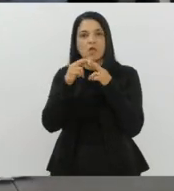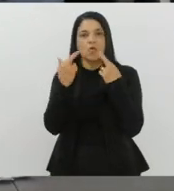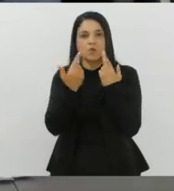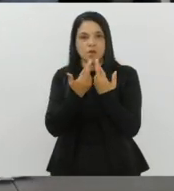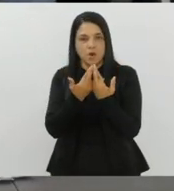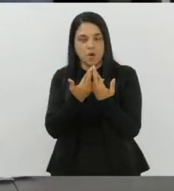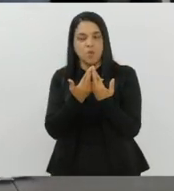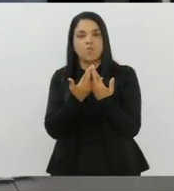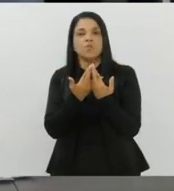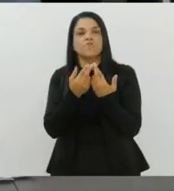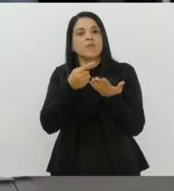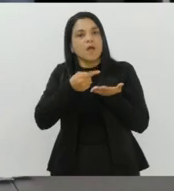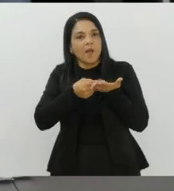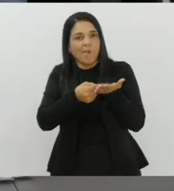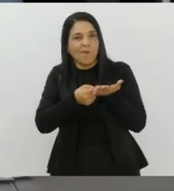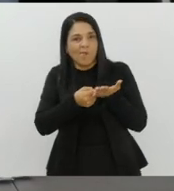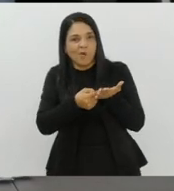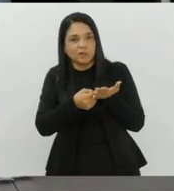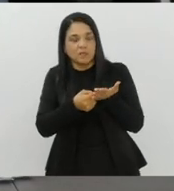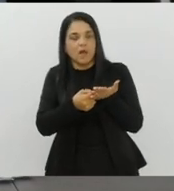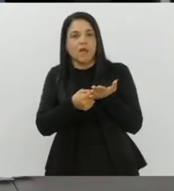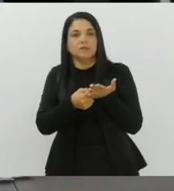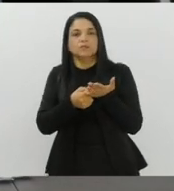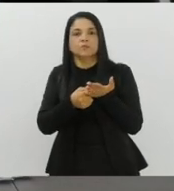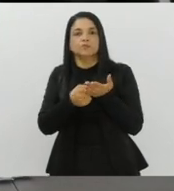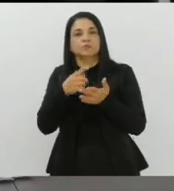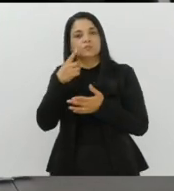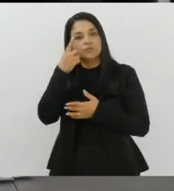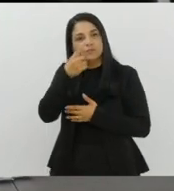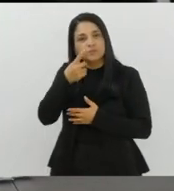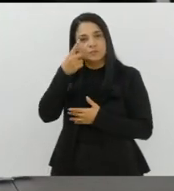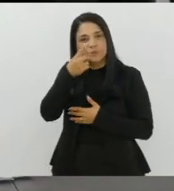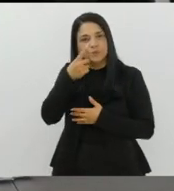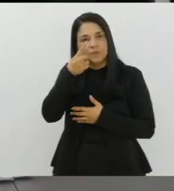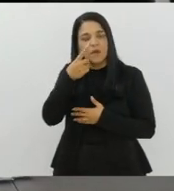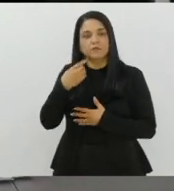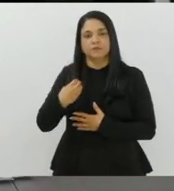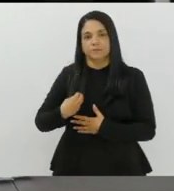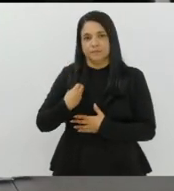foi votado e acordado entre os pares aqui, os deputados que estavam